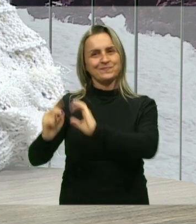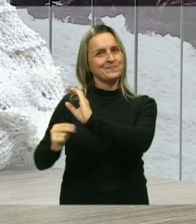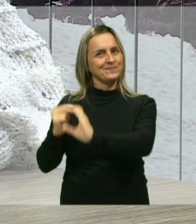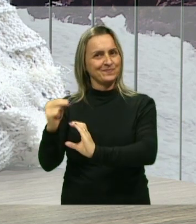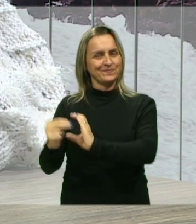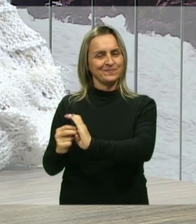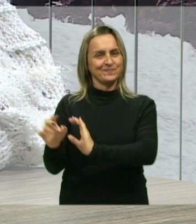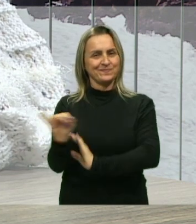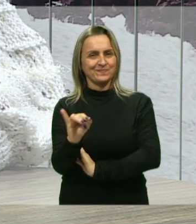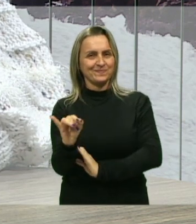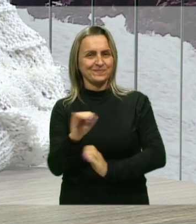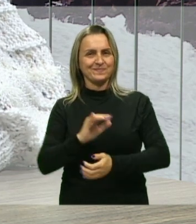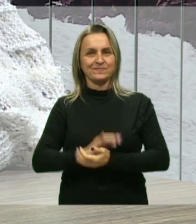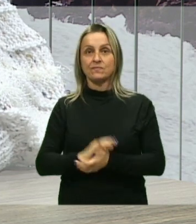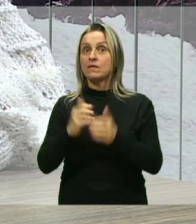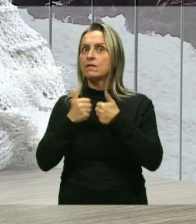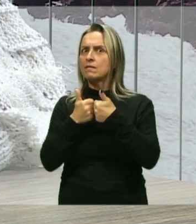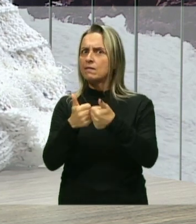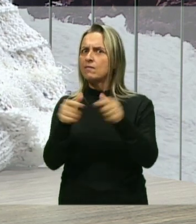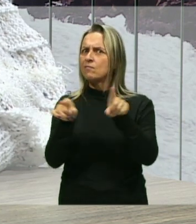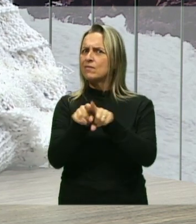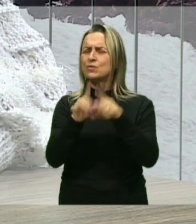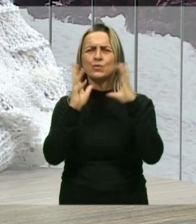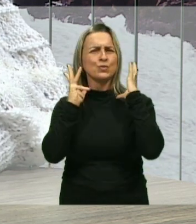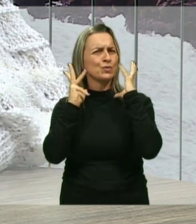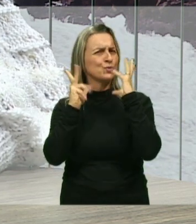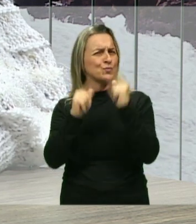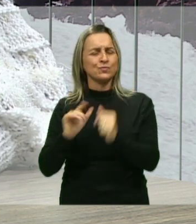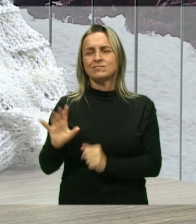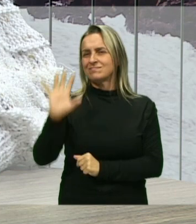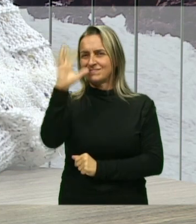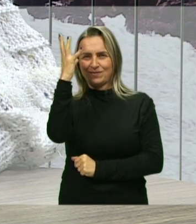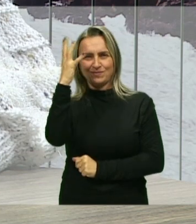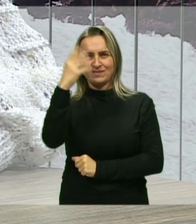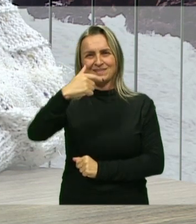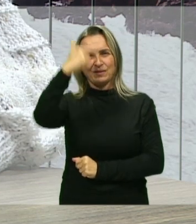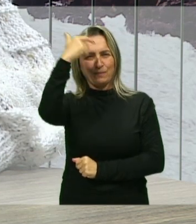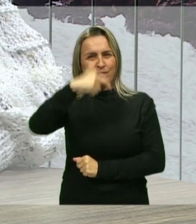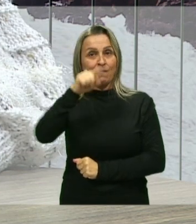de Itajaí. Acompanhe ainda tudo o que acontece no nosso perfil